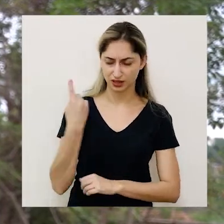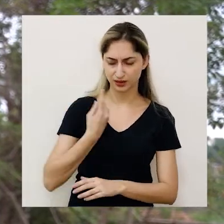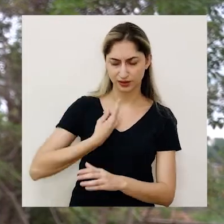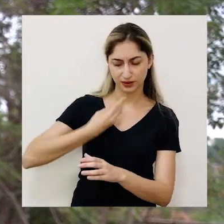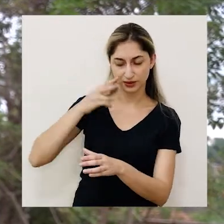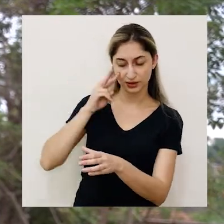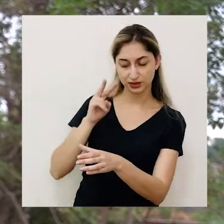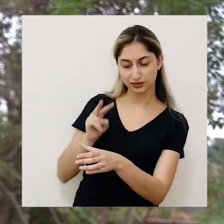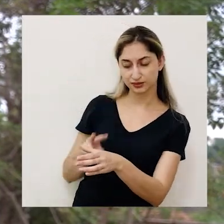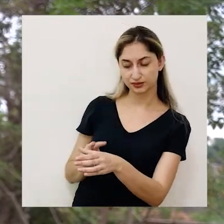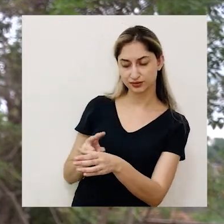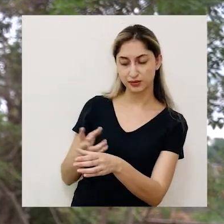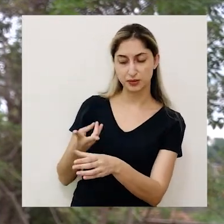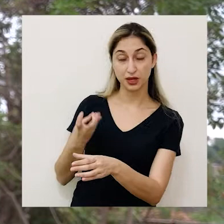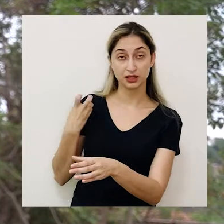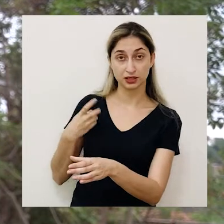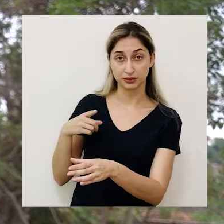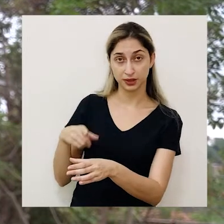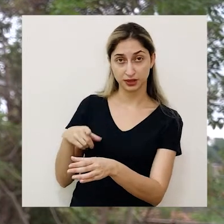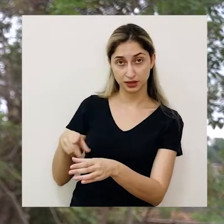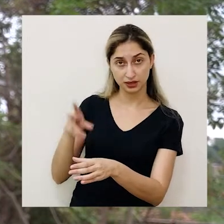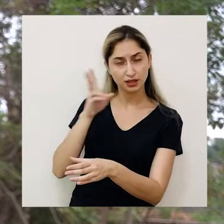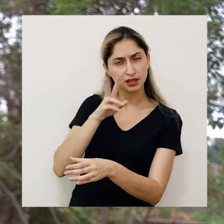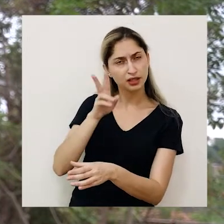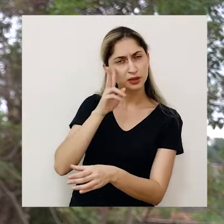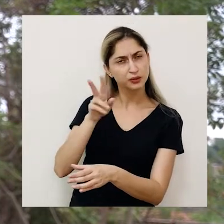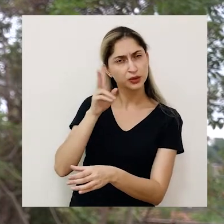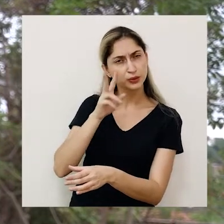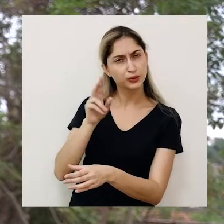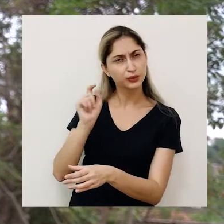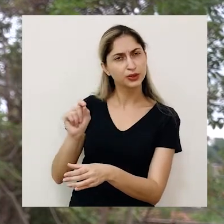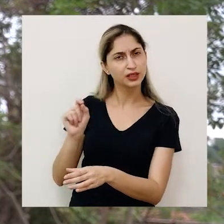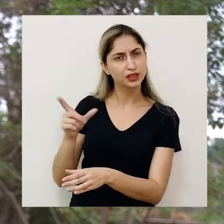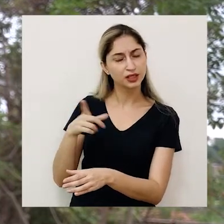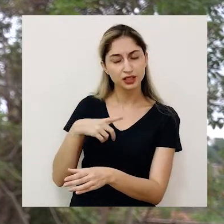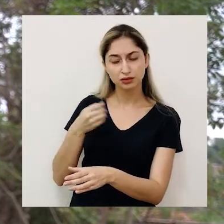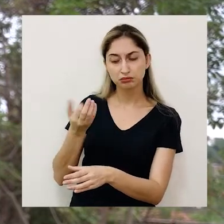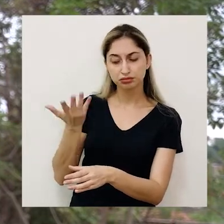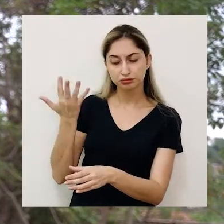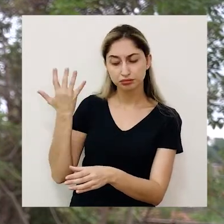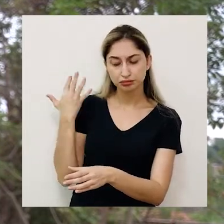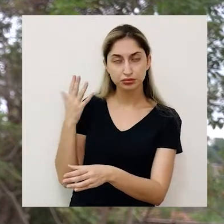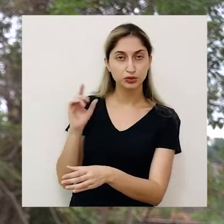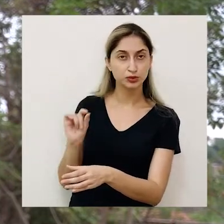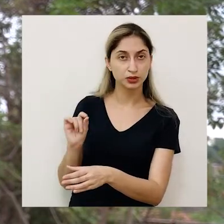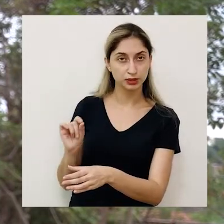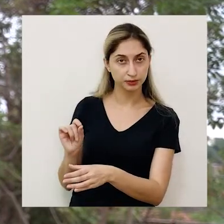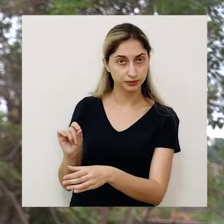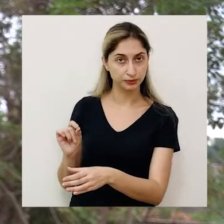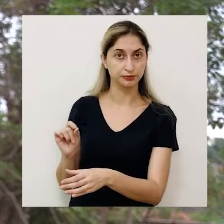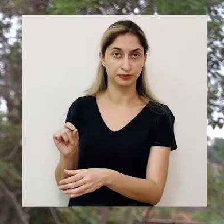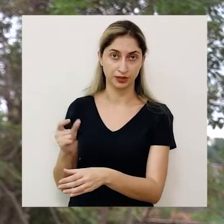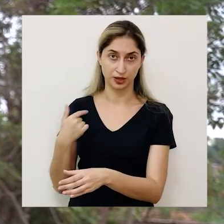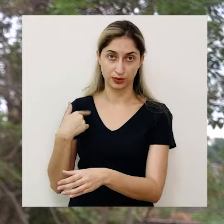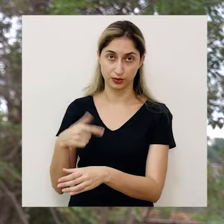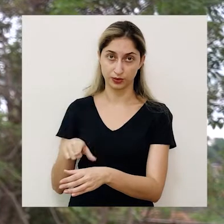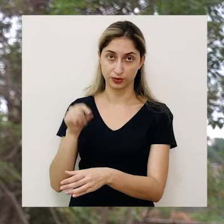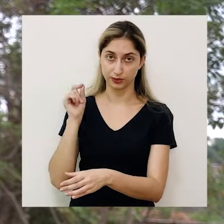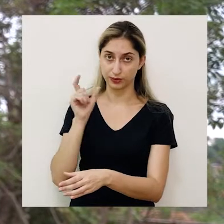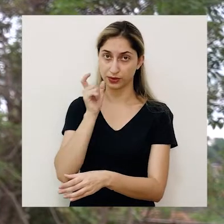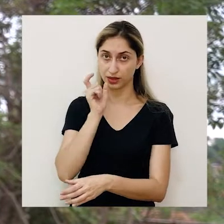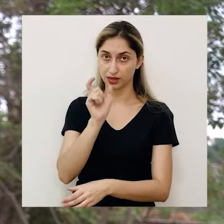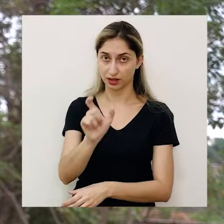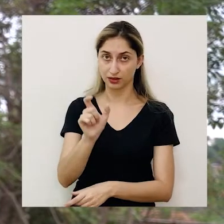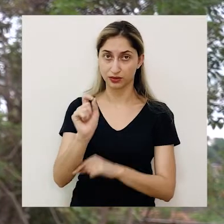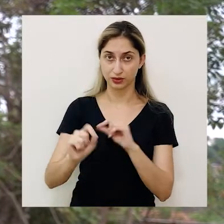né? Olhando essa planta, né, e percebendo o que ela traz de memória, né, de repertório pra gente,